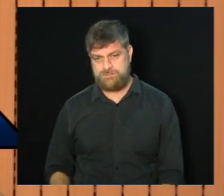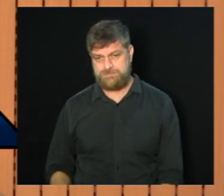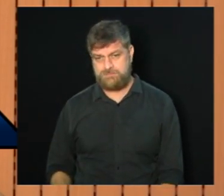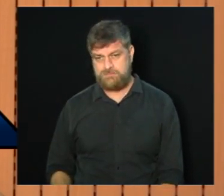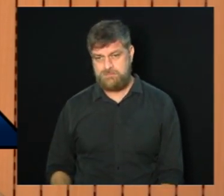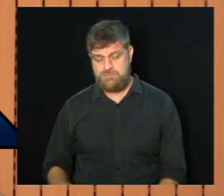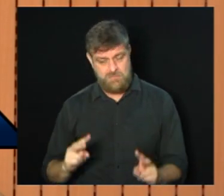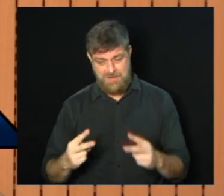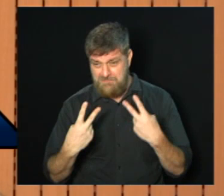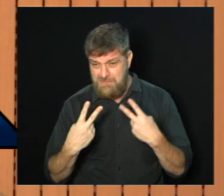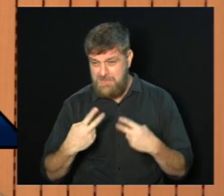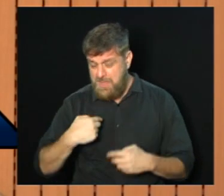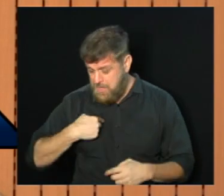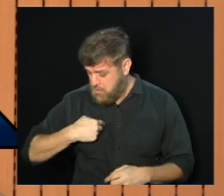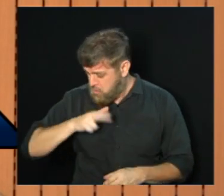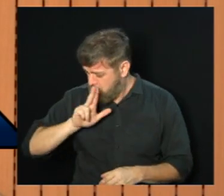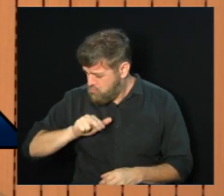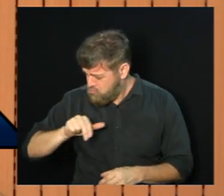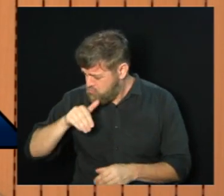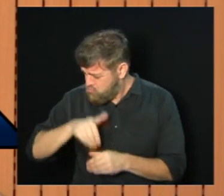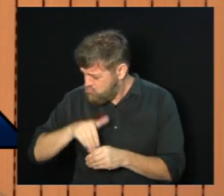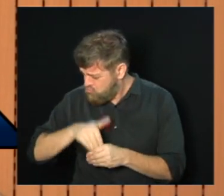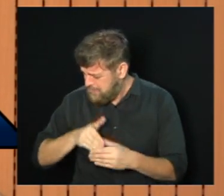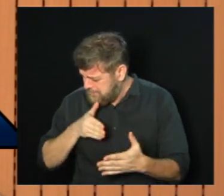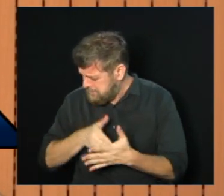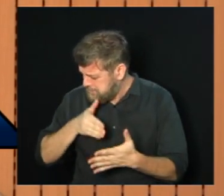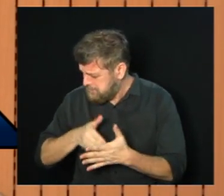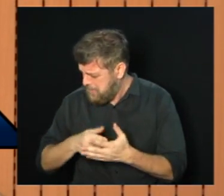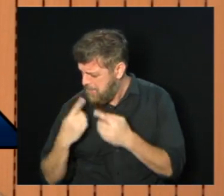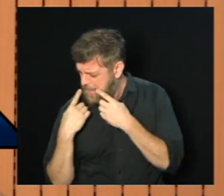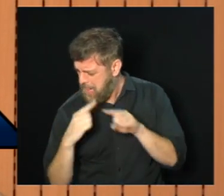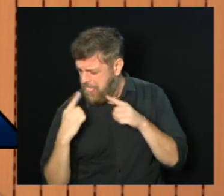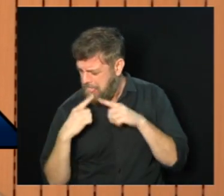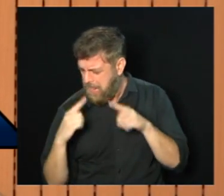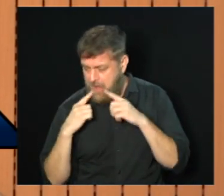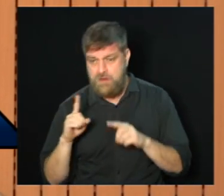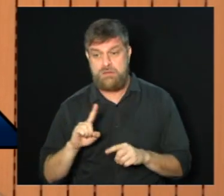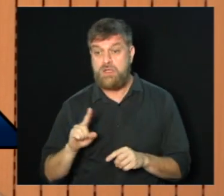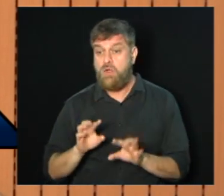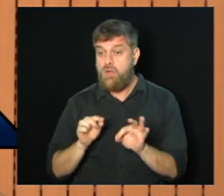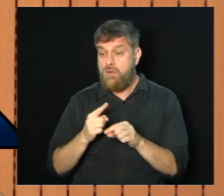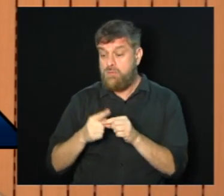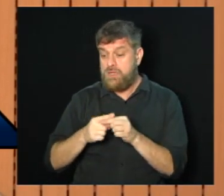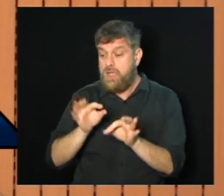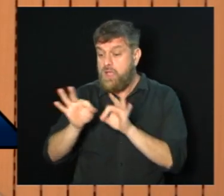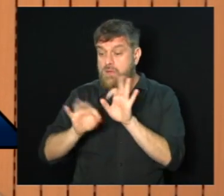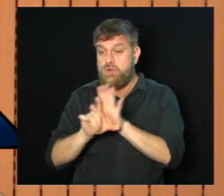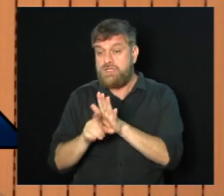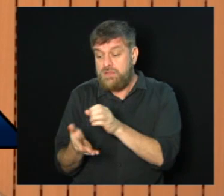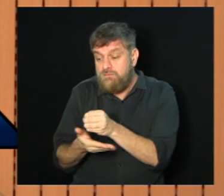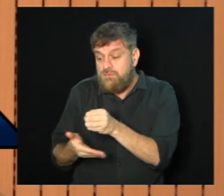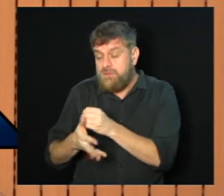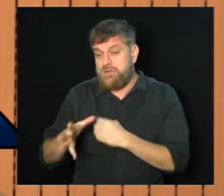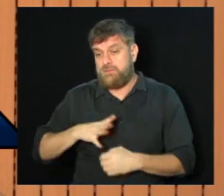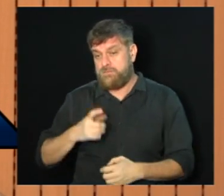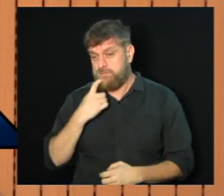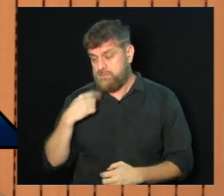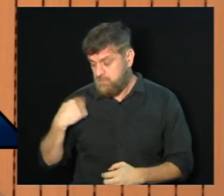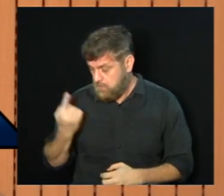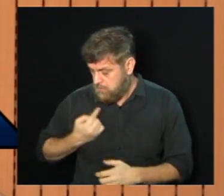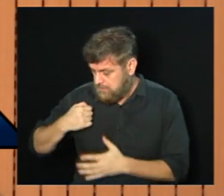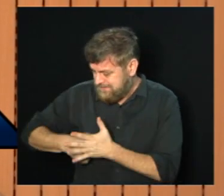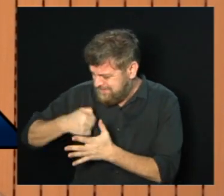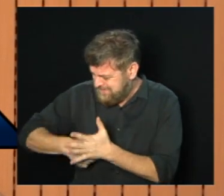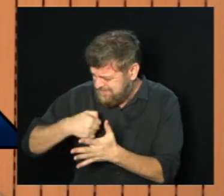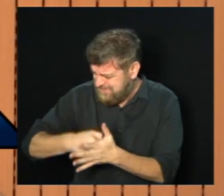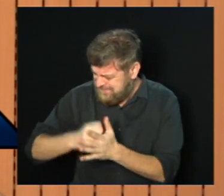verão esse vereador obstruindo ou falando mal desse projeto, que é um projeto fundamental para a cidade de Campinas. A gente que luta, e